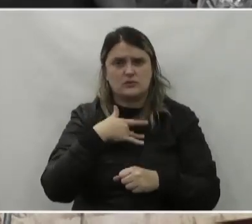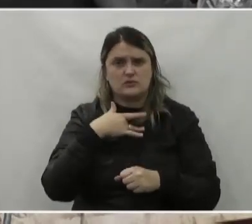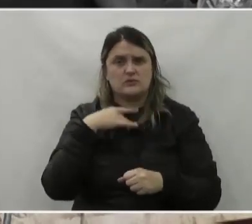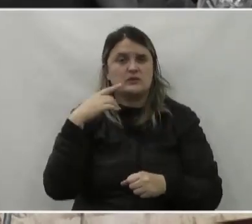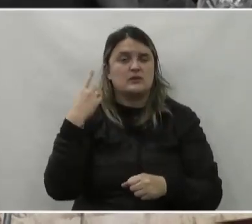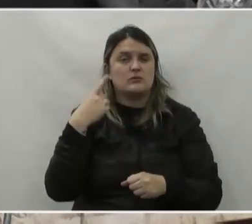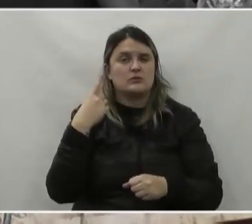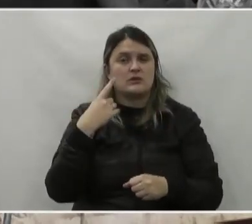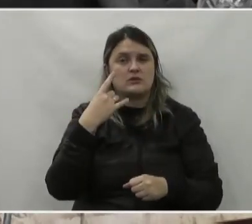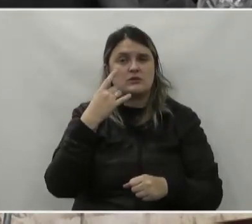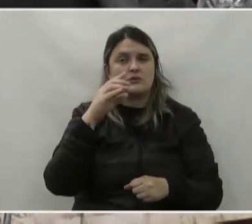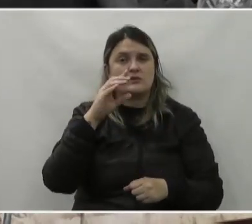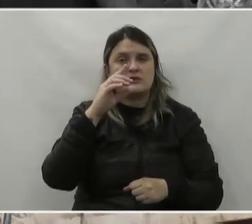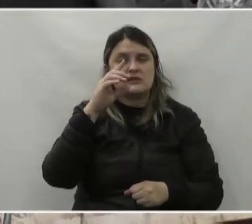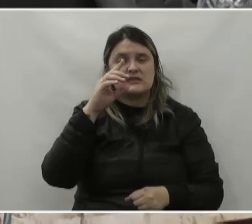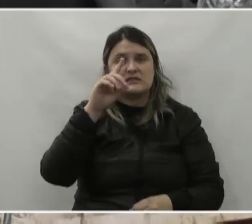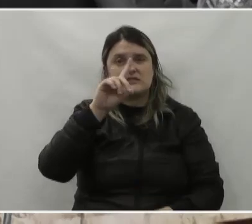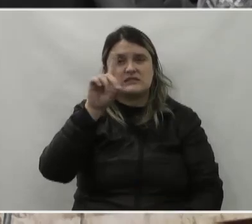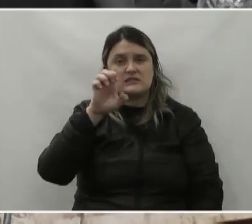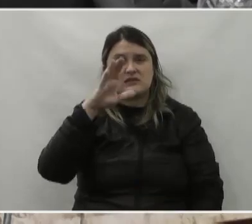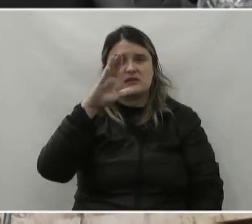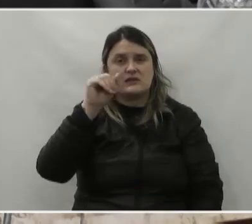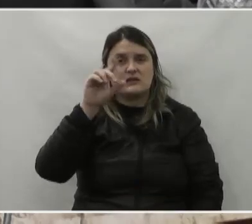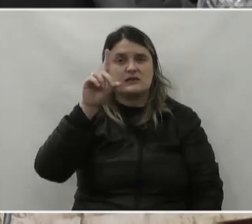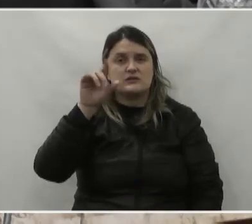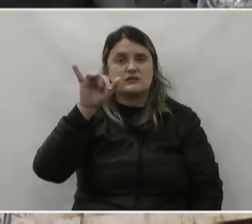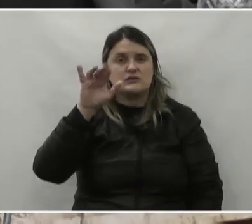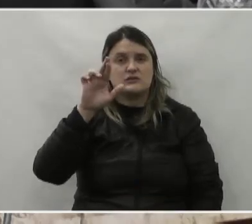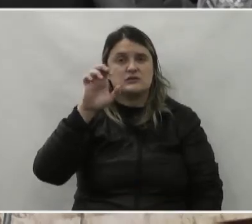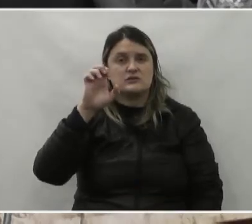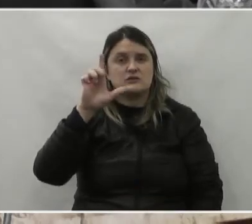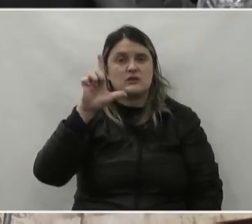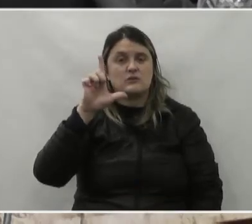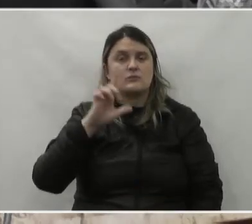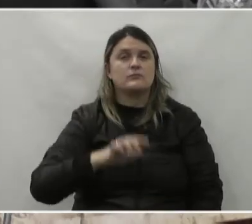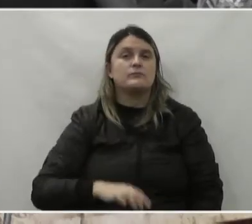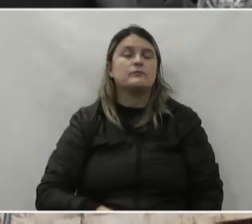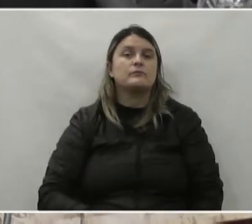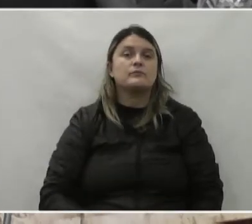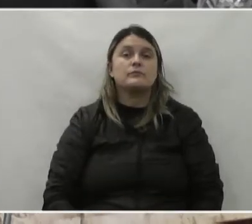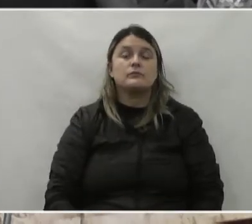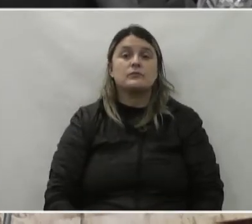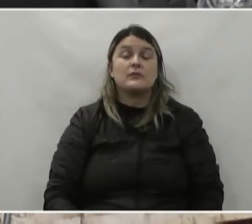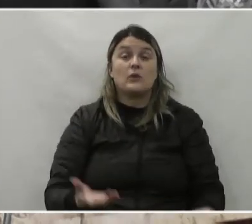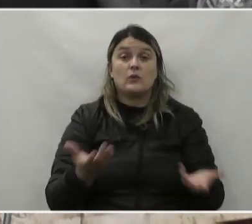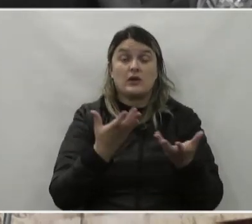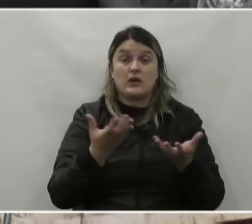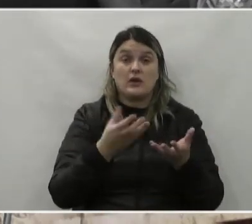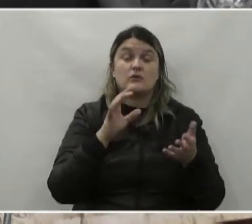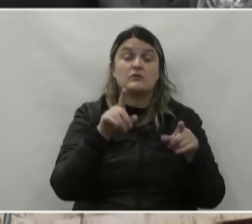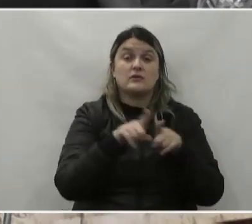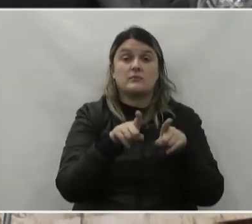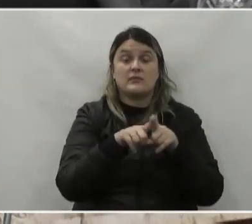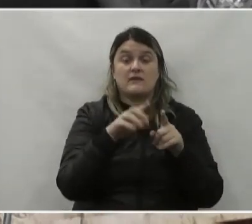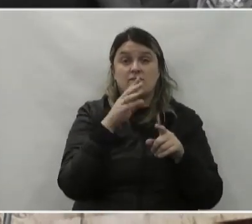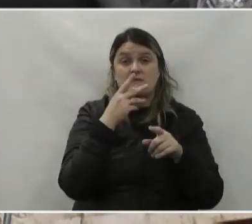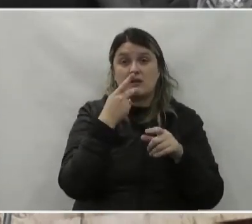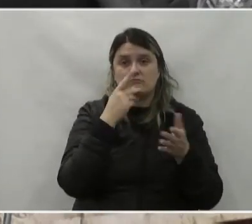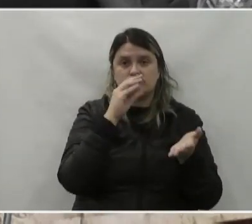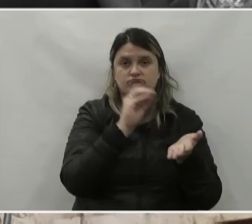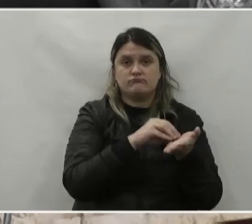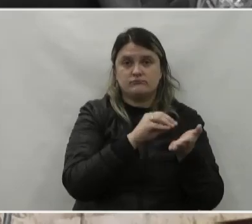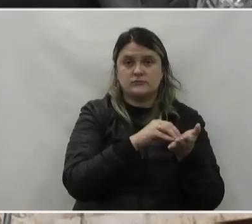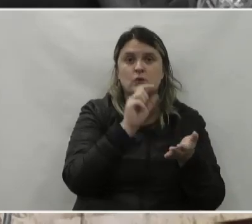esses recursos que consegui agora no primeiro semestre desse ano. E também queria só registrar, né, a respeito